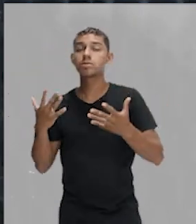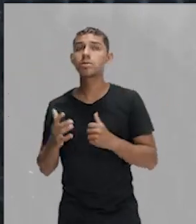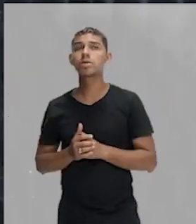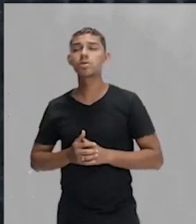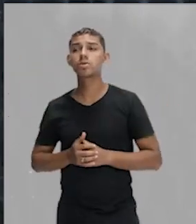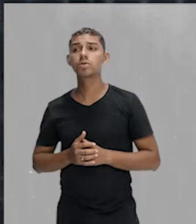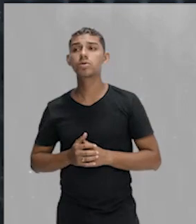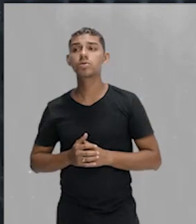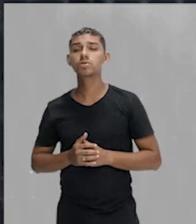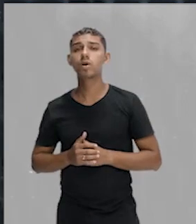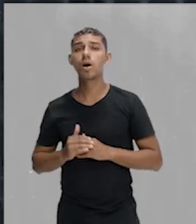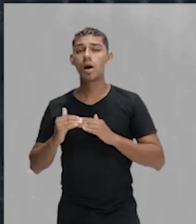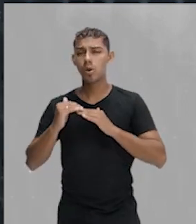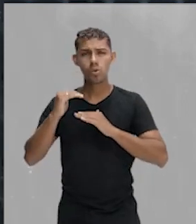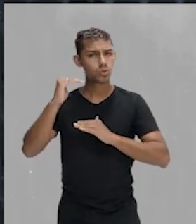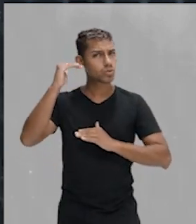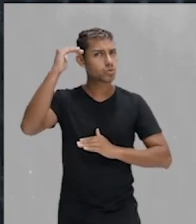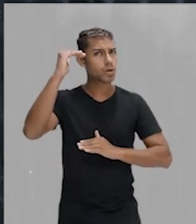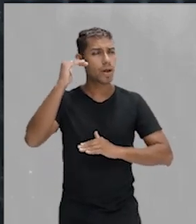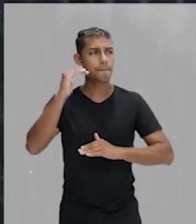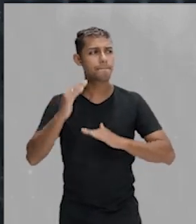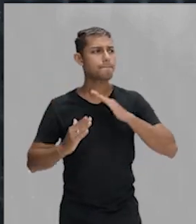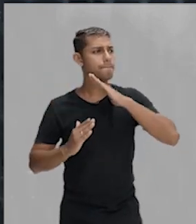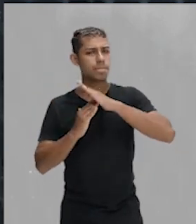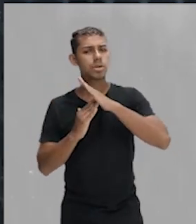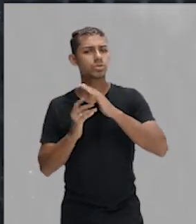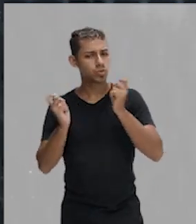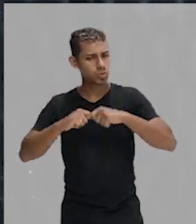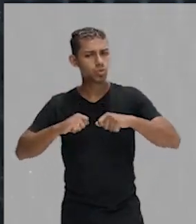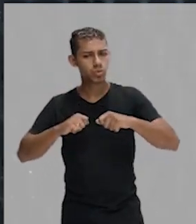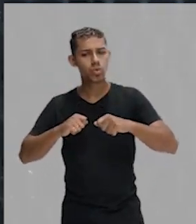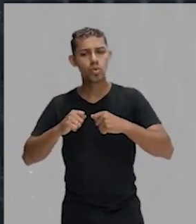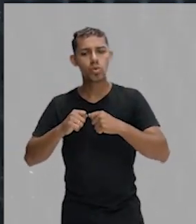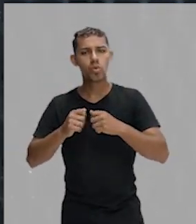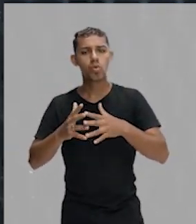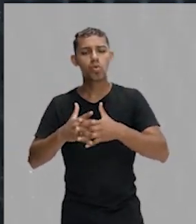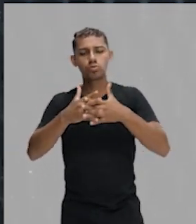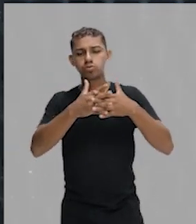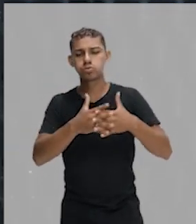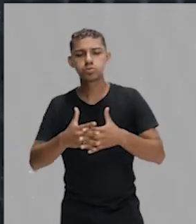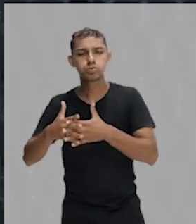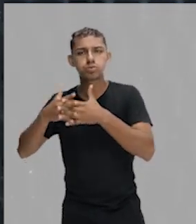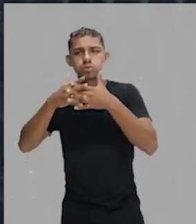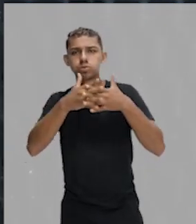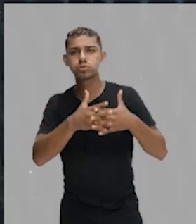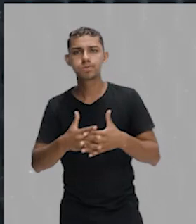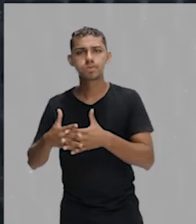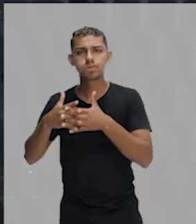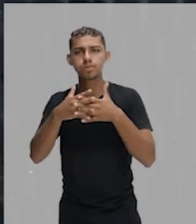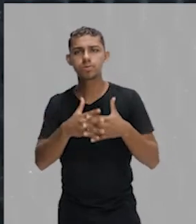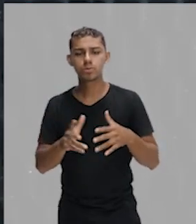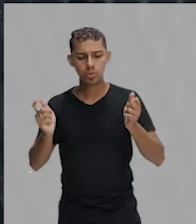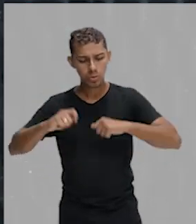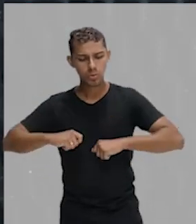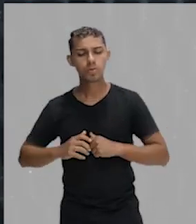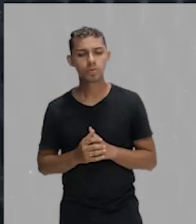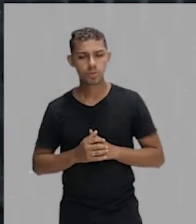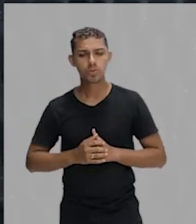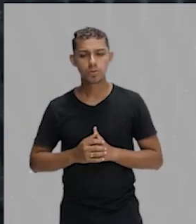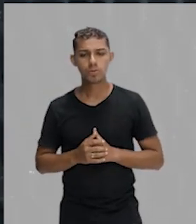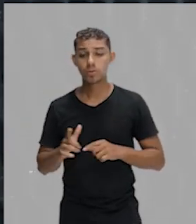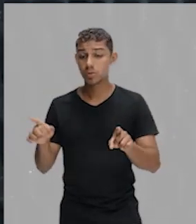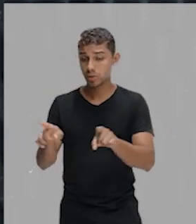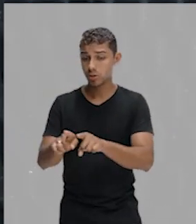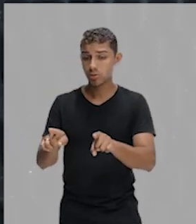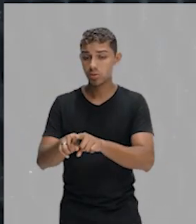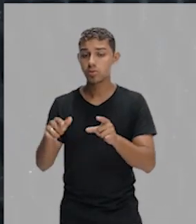dando qual é a altura máxima, a altura que pode passar um caminhão, uma carreta, tá? E eu tenho